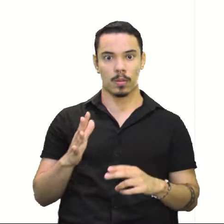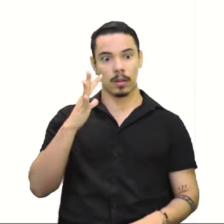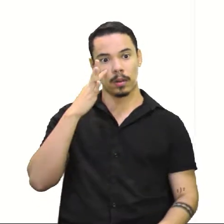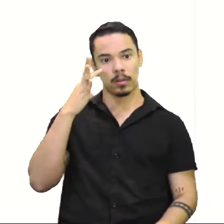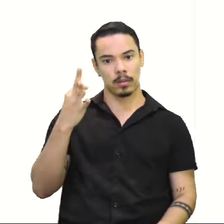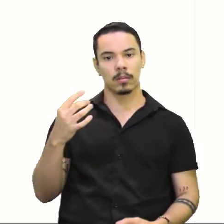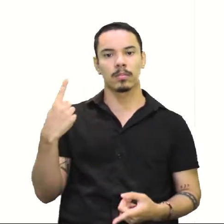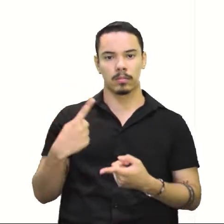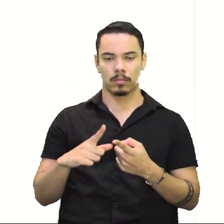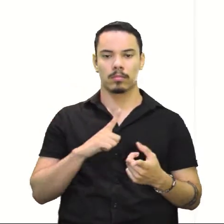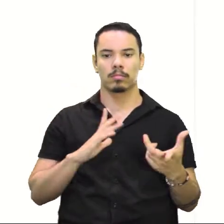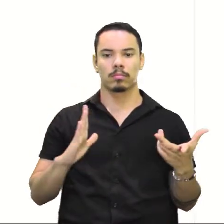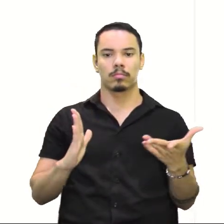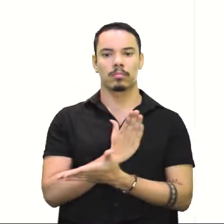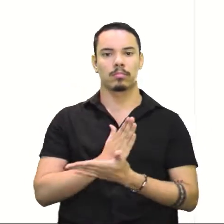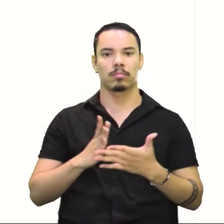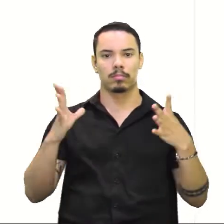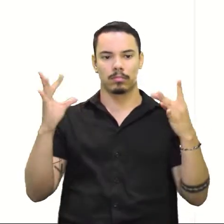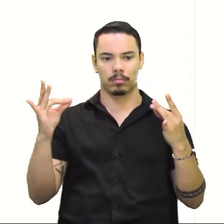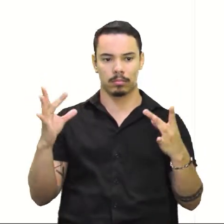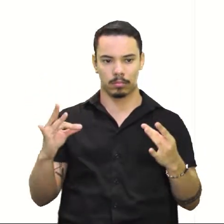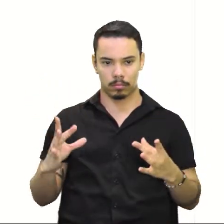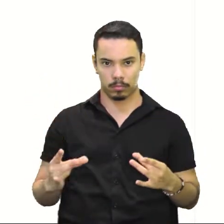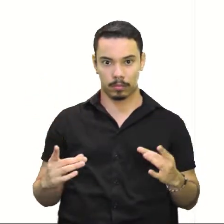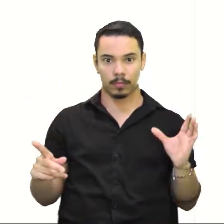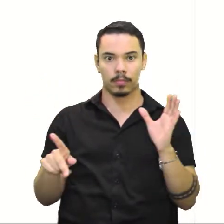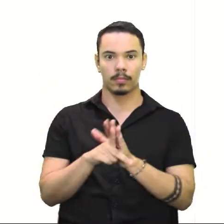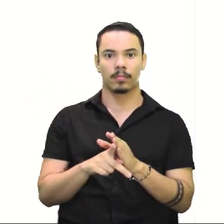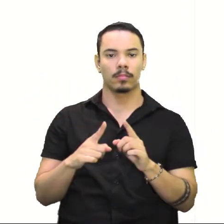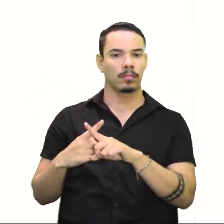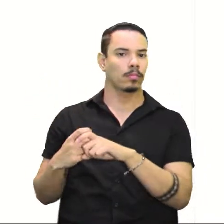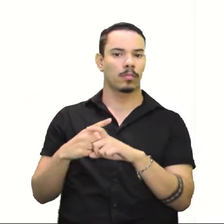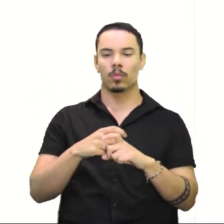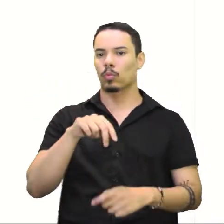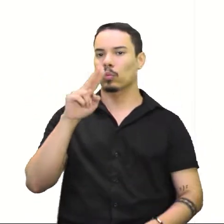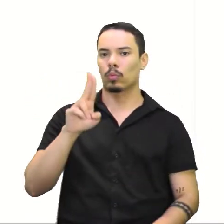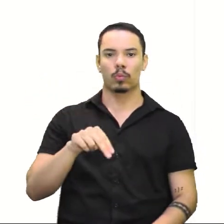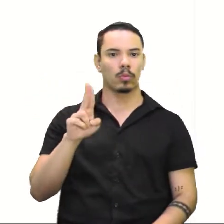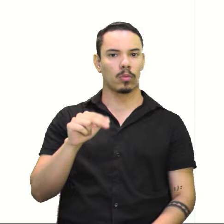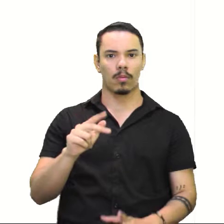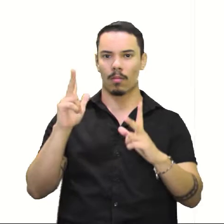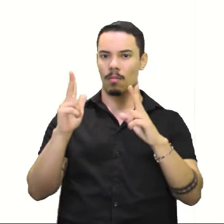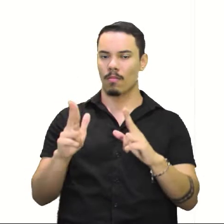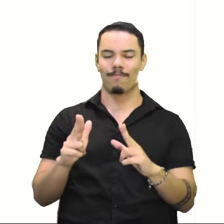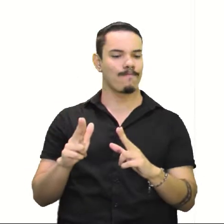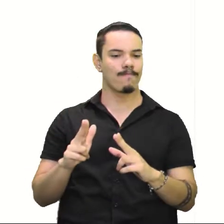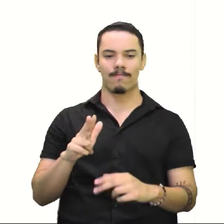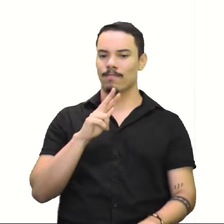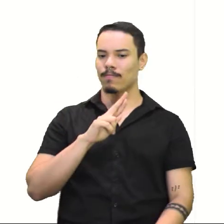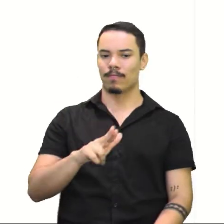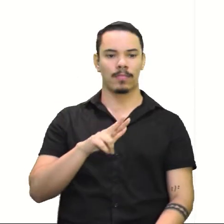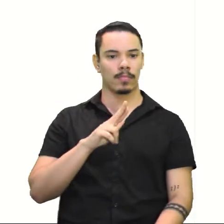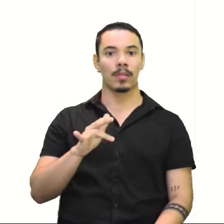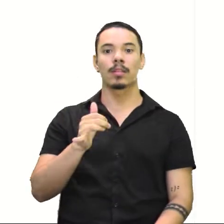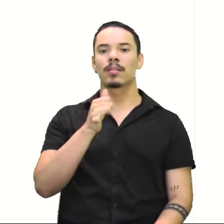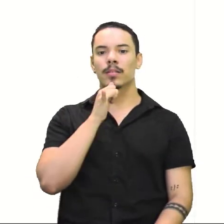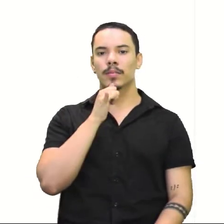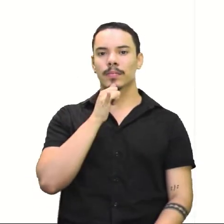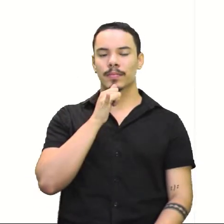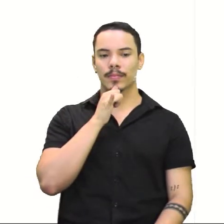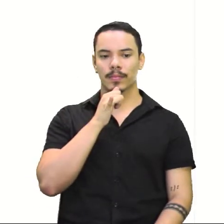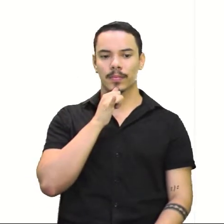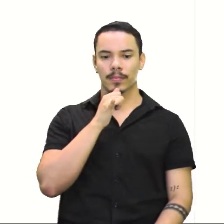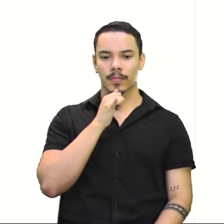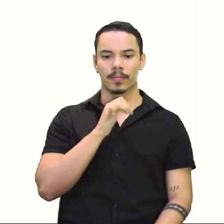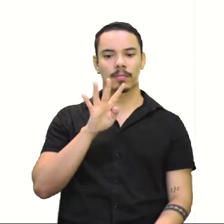alguns detalhes, né? Polinômios de graus diferentes nunca são iguais. Nunca serão iguais, tá? Então, um exemplo aí.